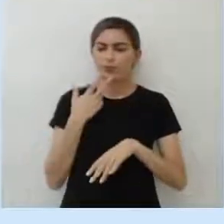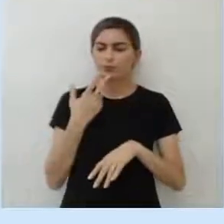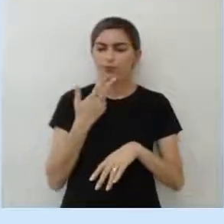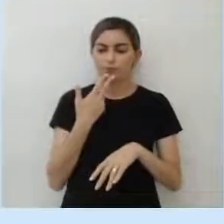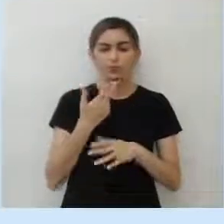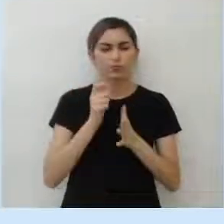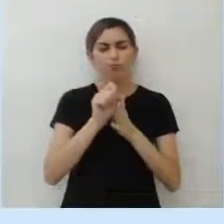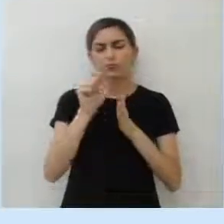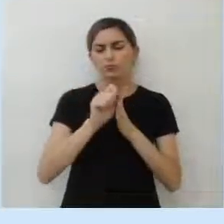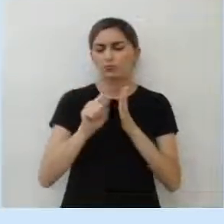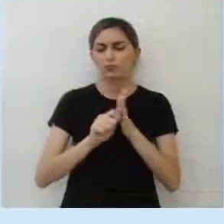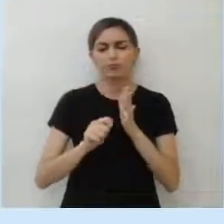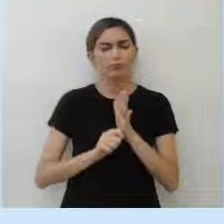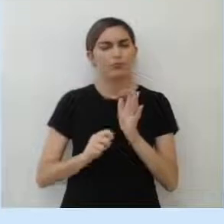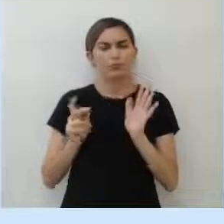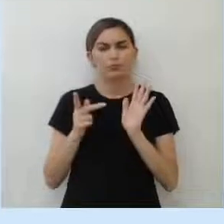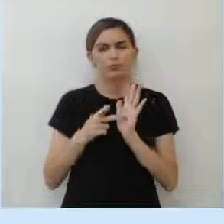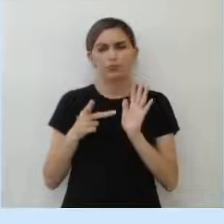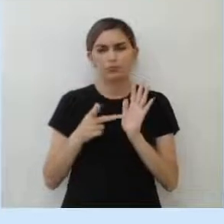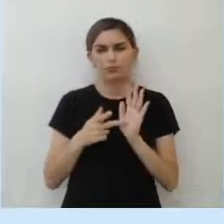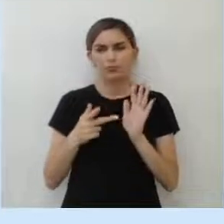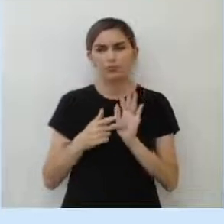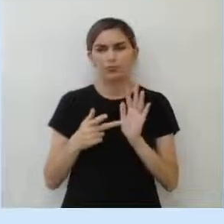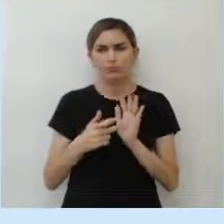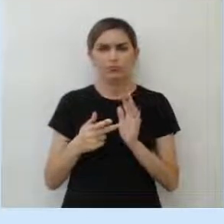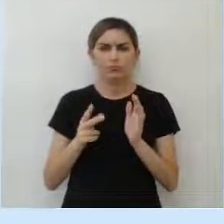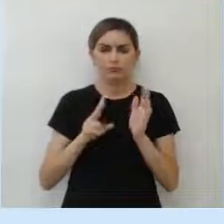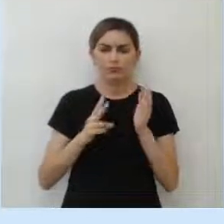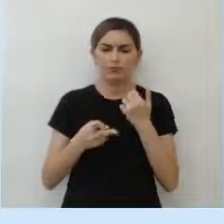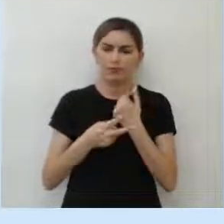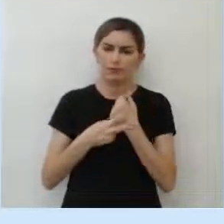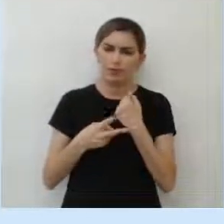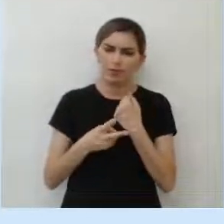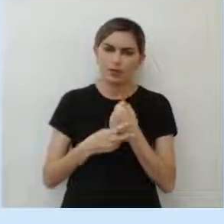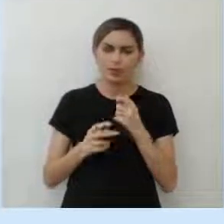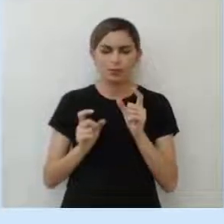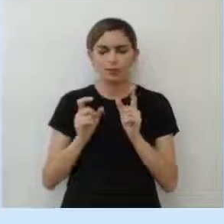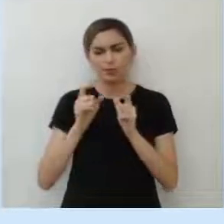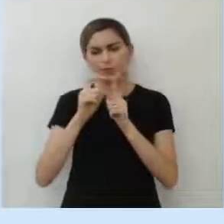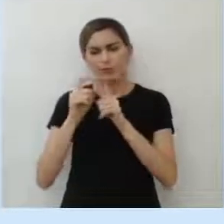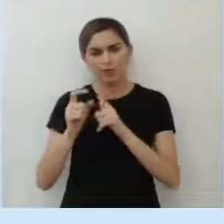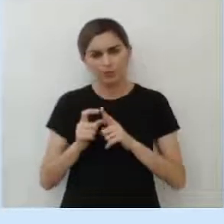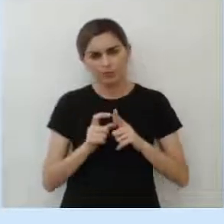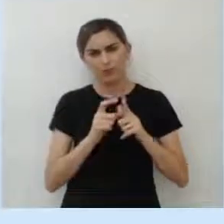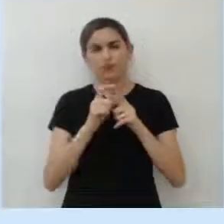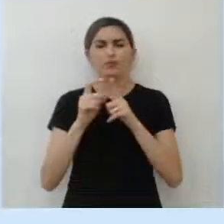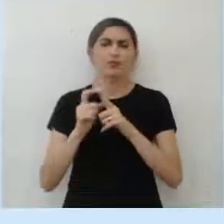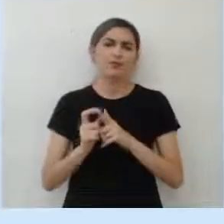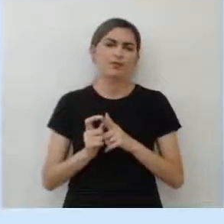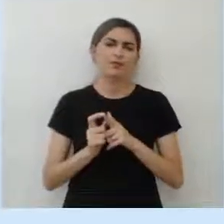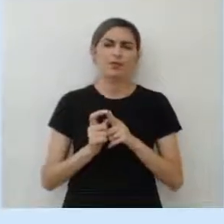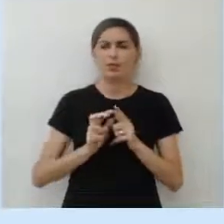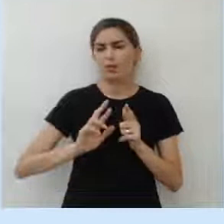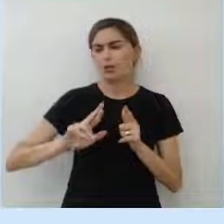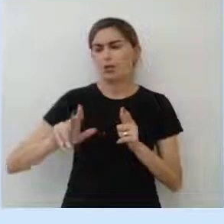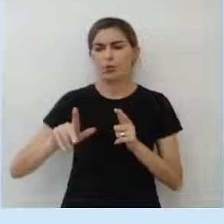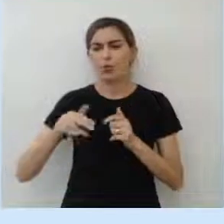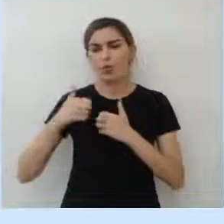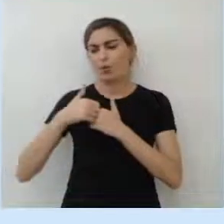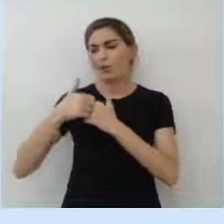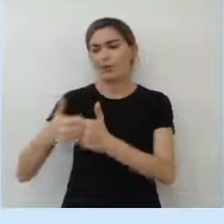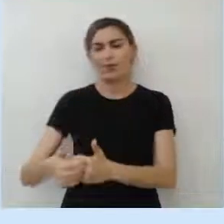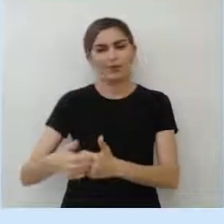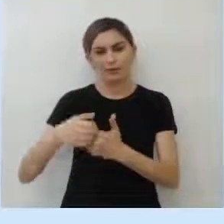falar, escrever, na verdade, né? Os verbos, as palavras, não seguindo essa